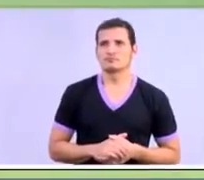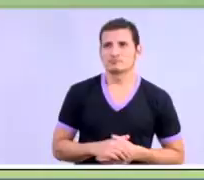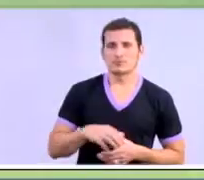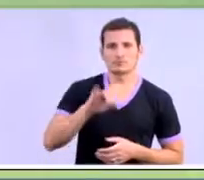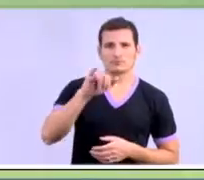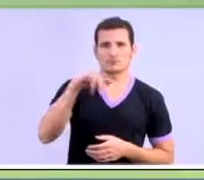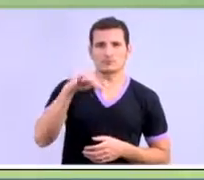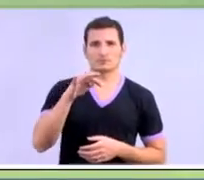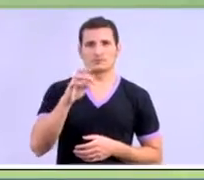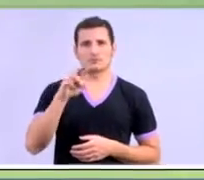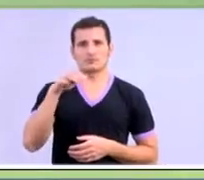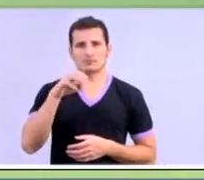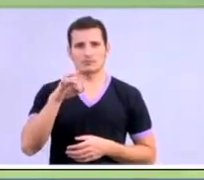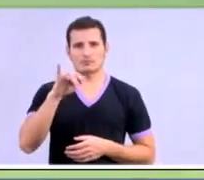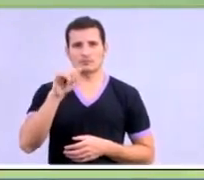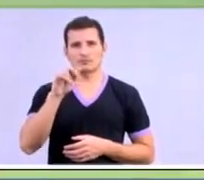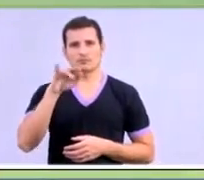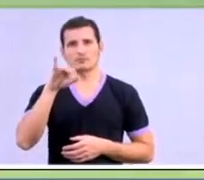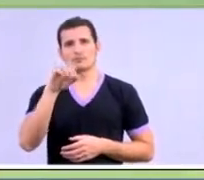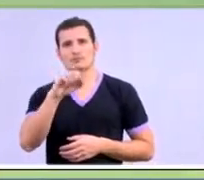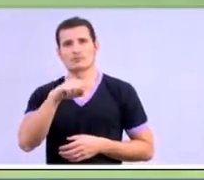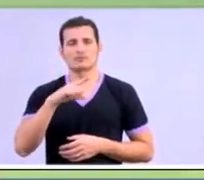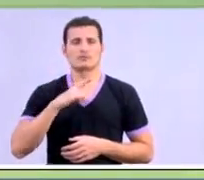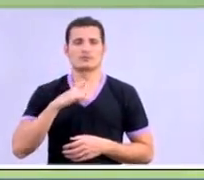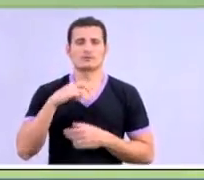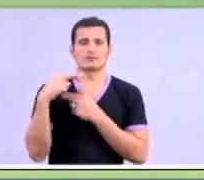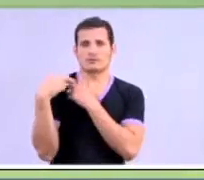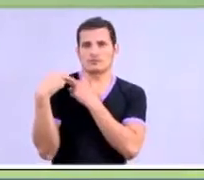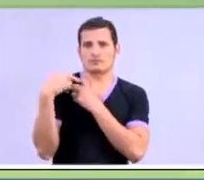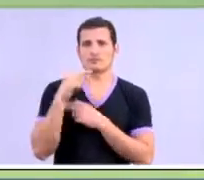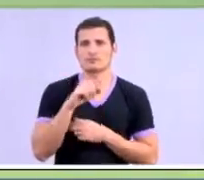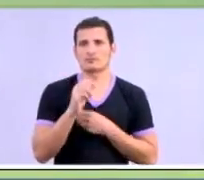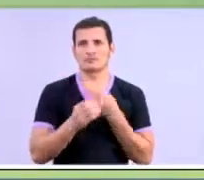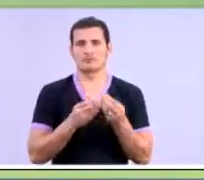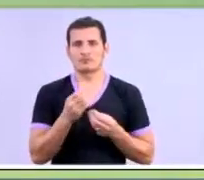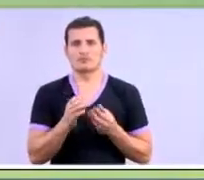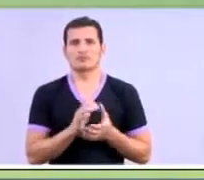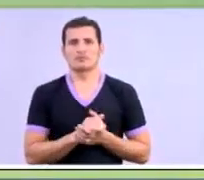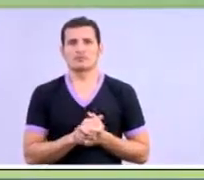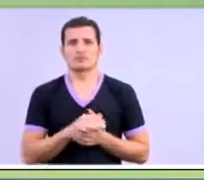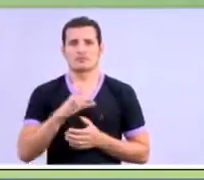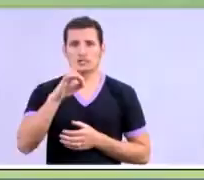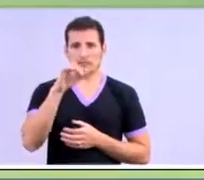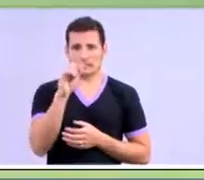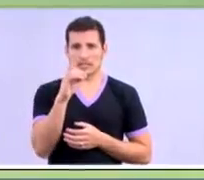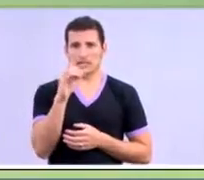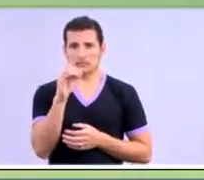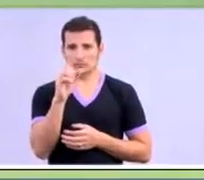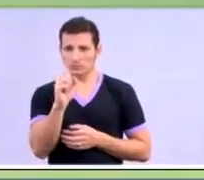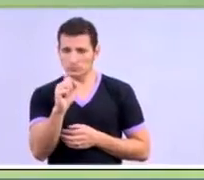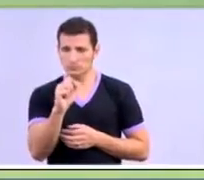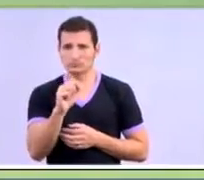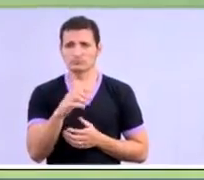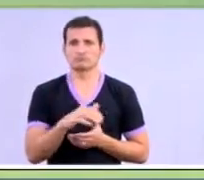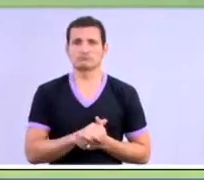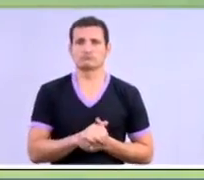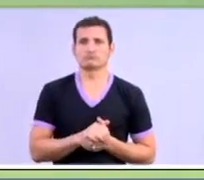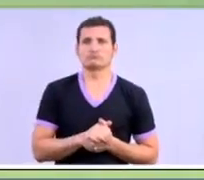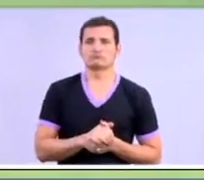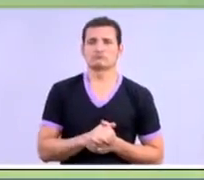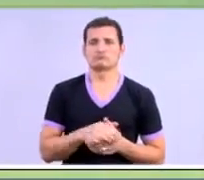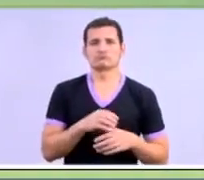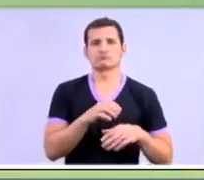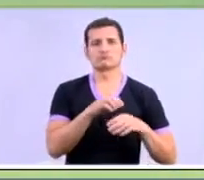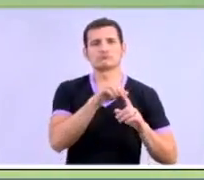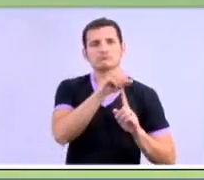dispositivos intermediários, que eles têm como função regenerar e retransmitir sinais de dados, ok? Eles pegam o sinal, ficou